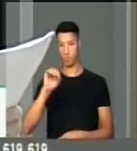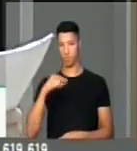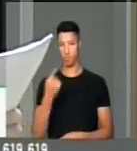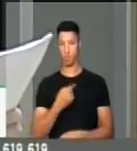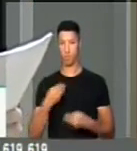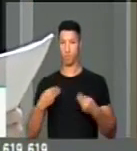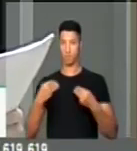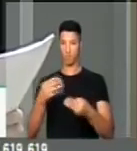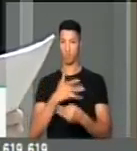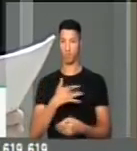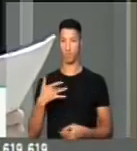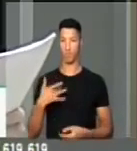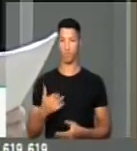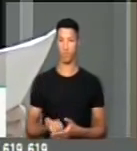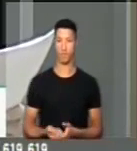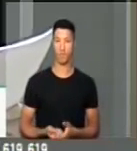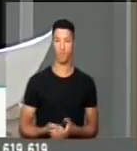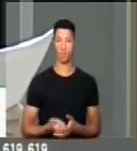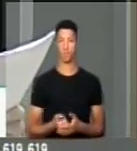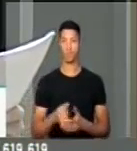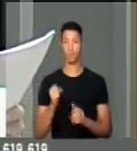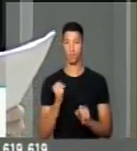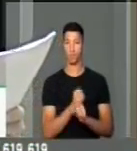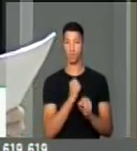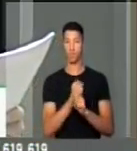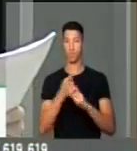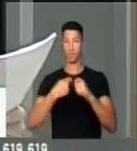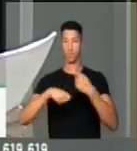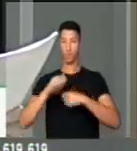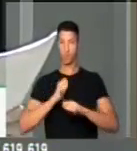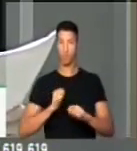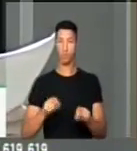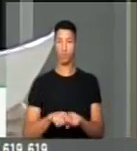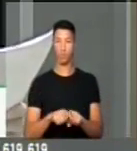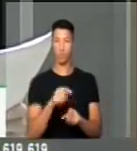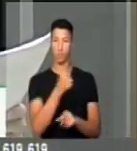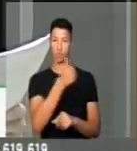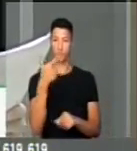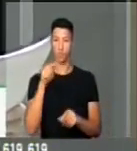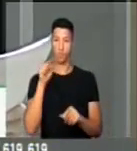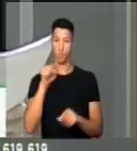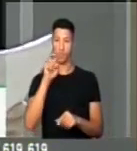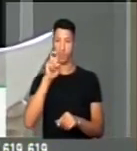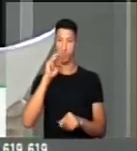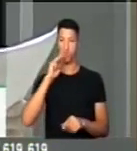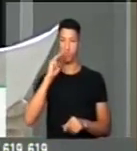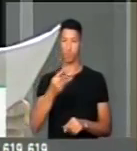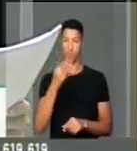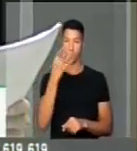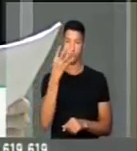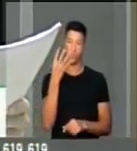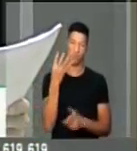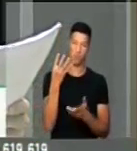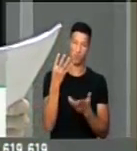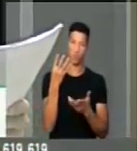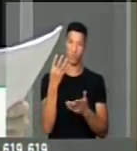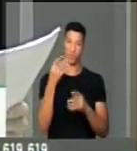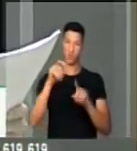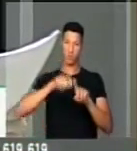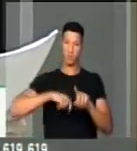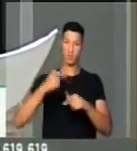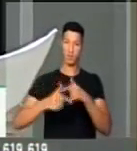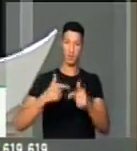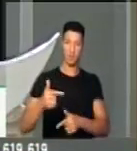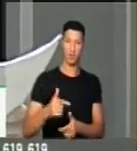nosso ministro da Saúde. A reforma administrativa, 12,5 milhões em 4 meses